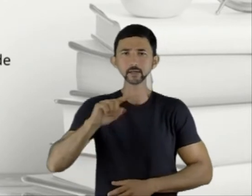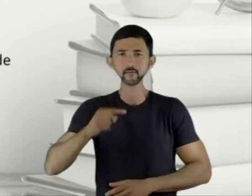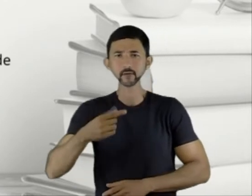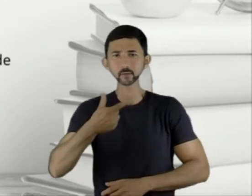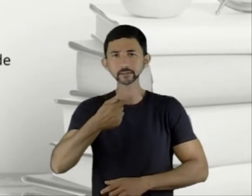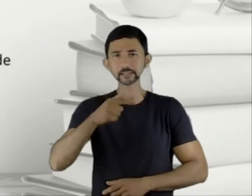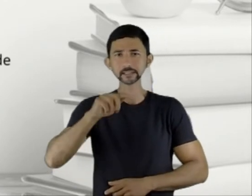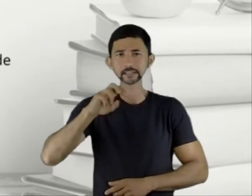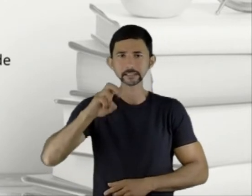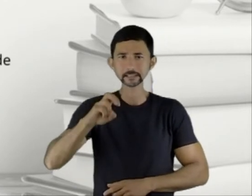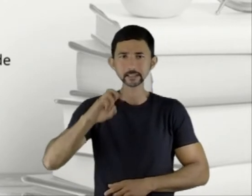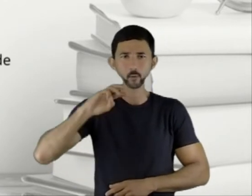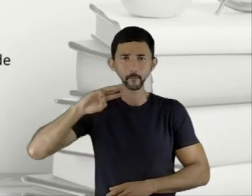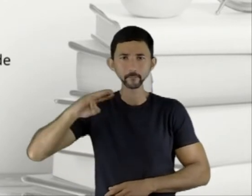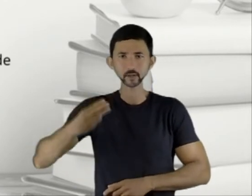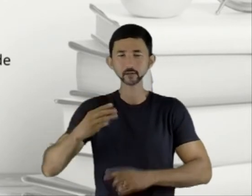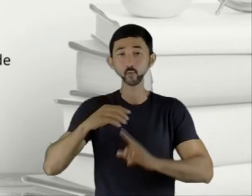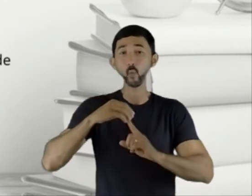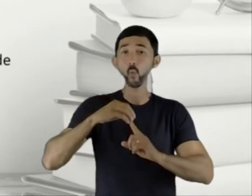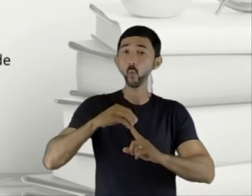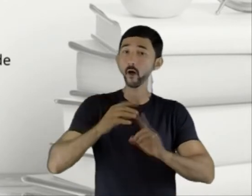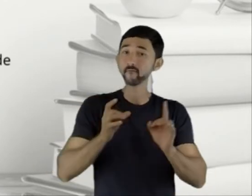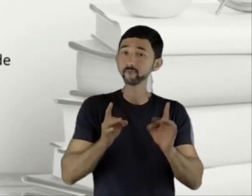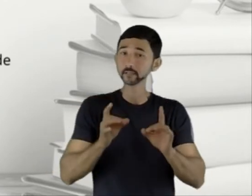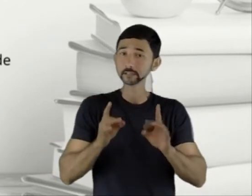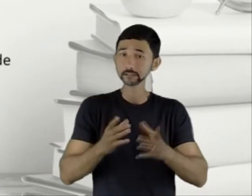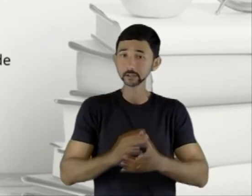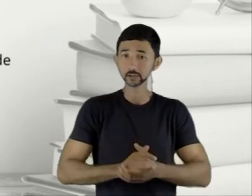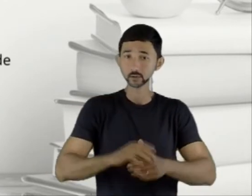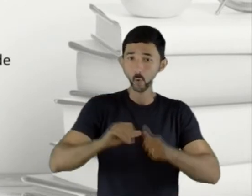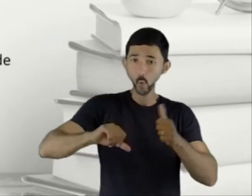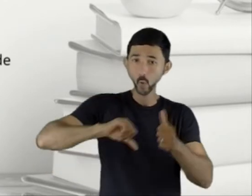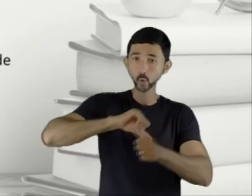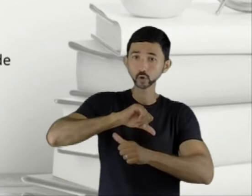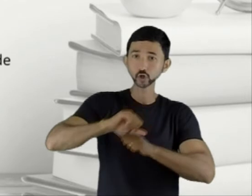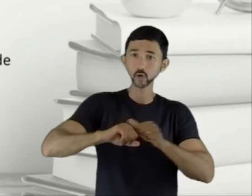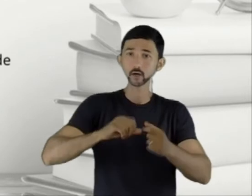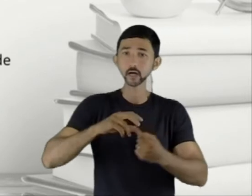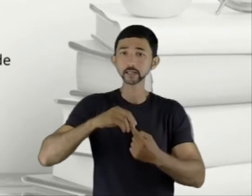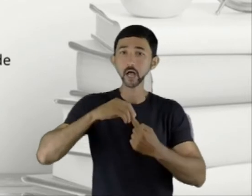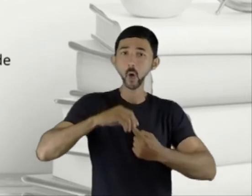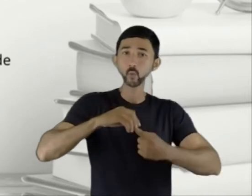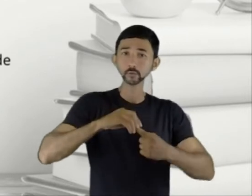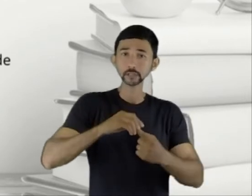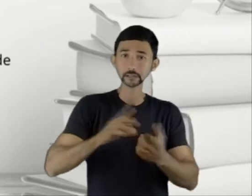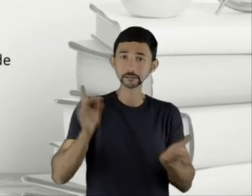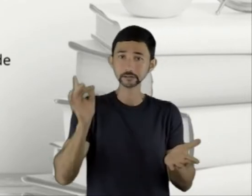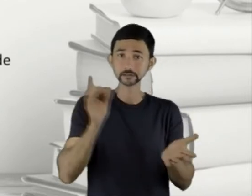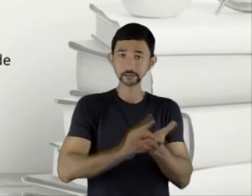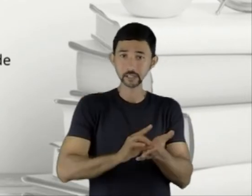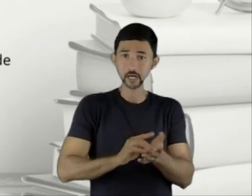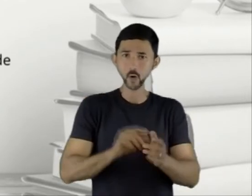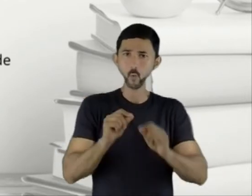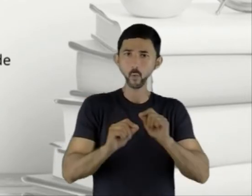231,75 milhares de unidades. Convertendo para unidades reais, nós temos